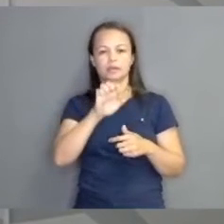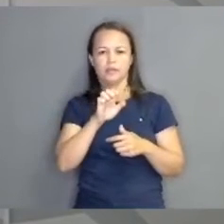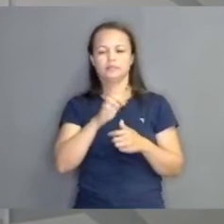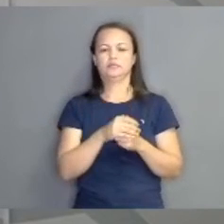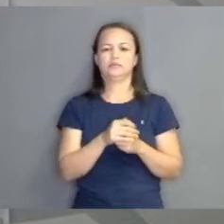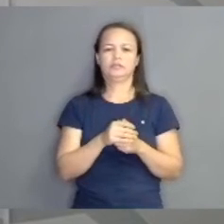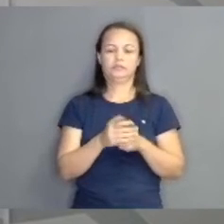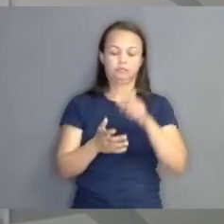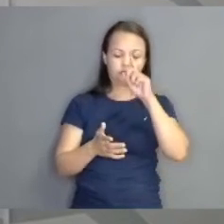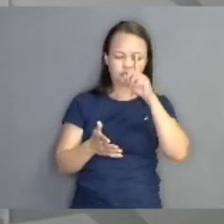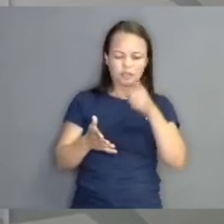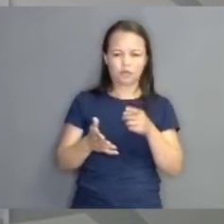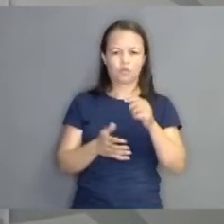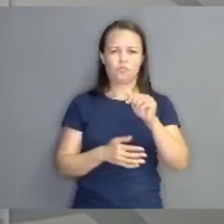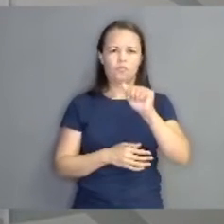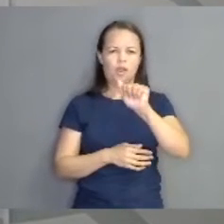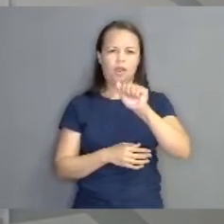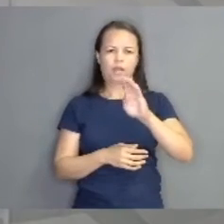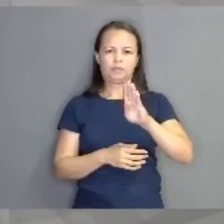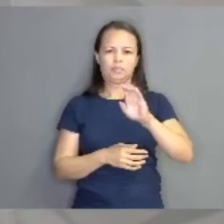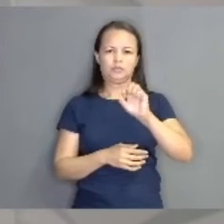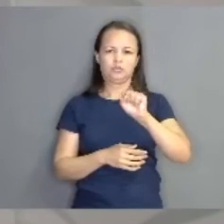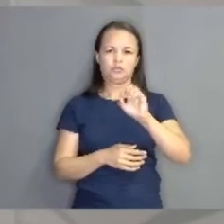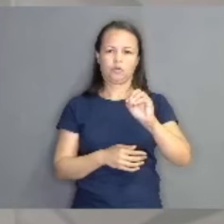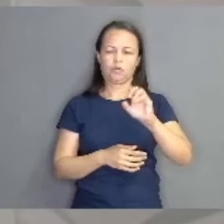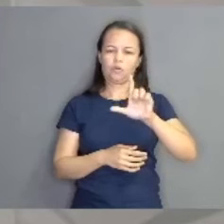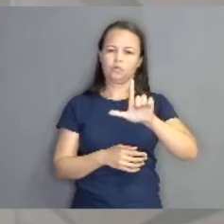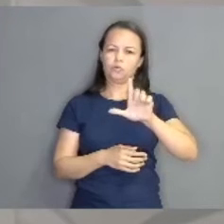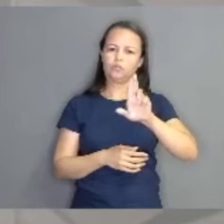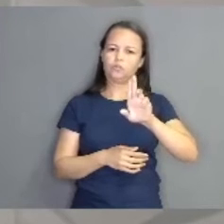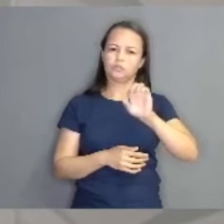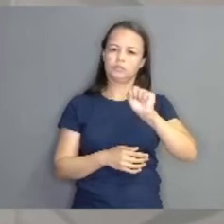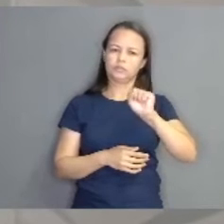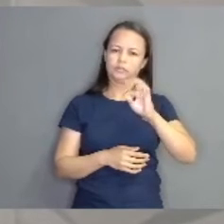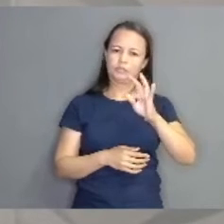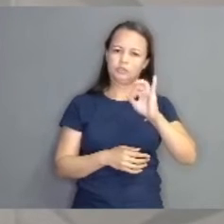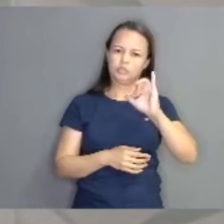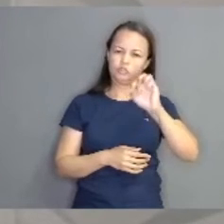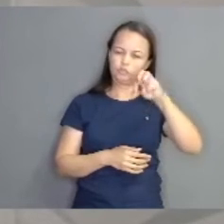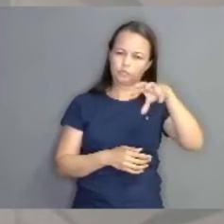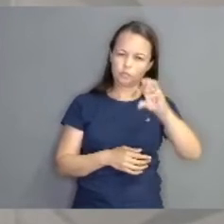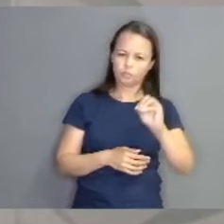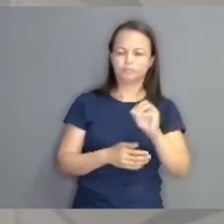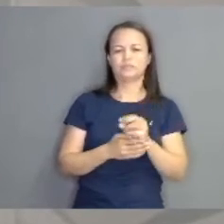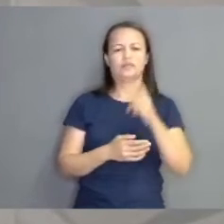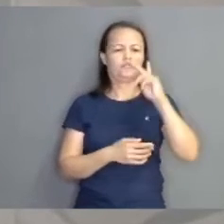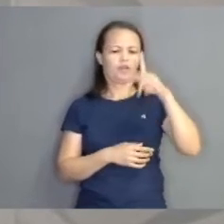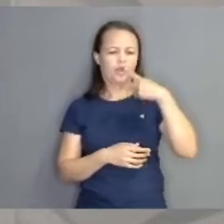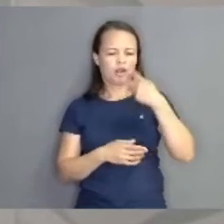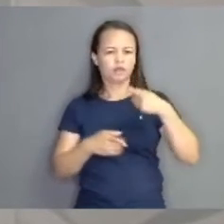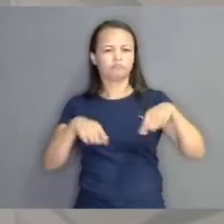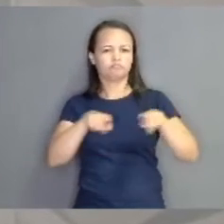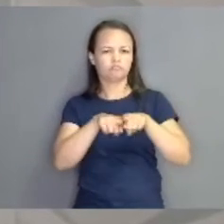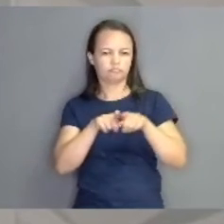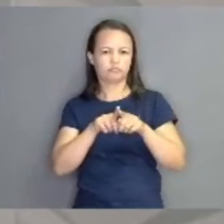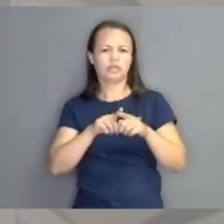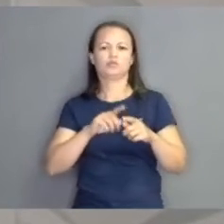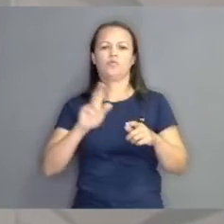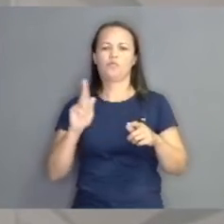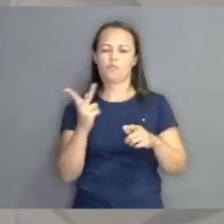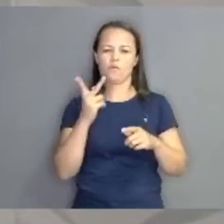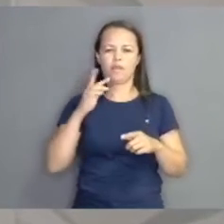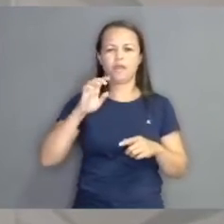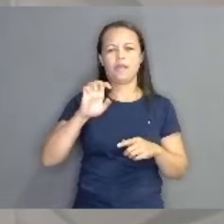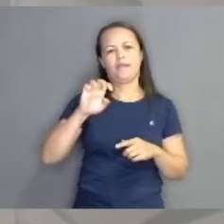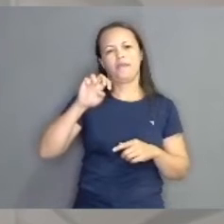absolutismo. Falamos também, pessoal, sobre Henrique VIII, que de fato